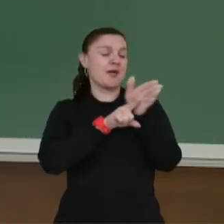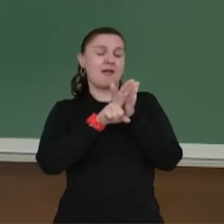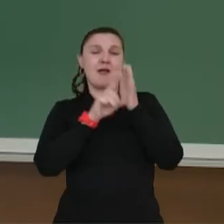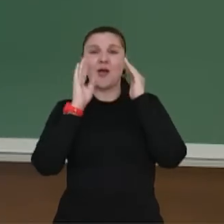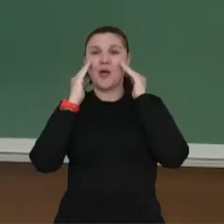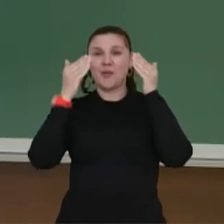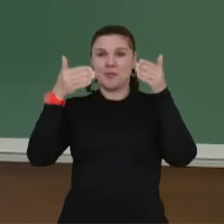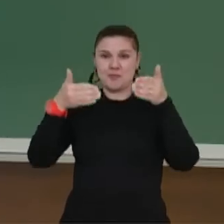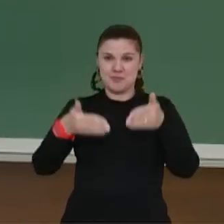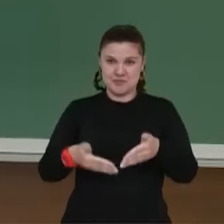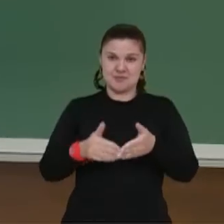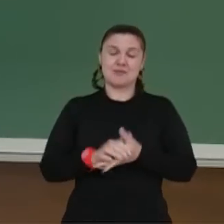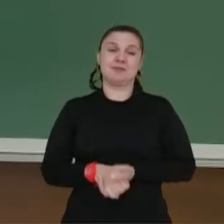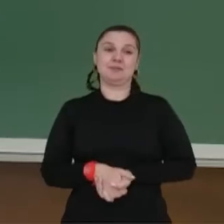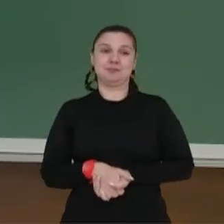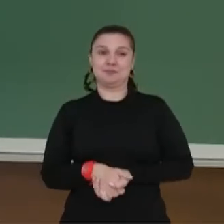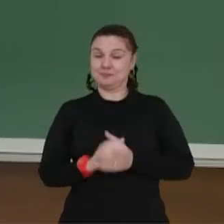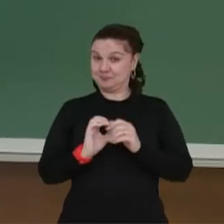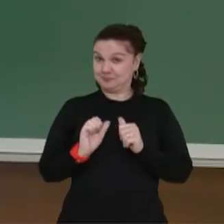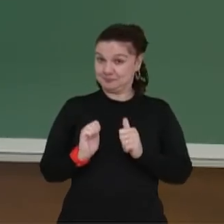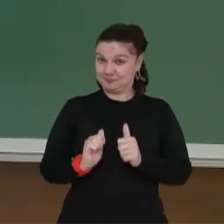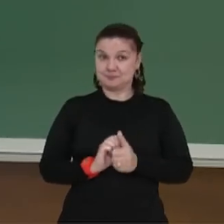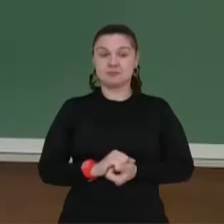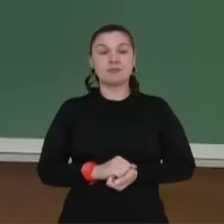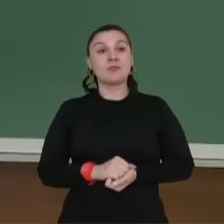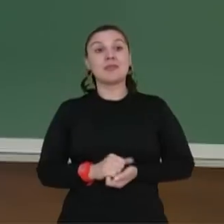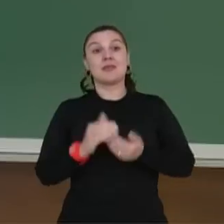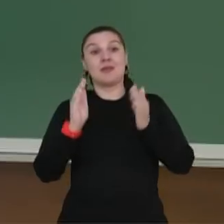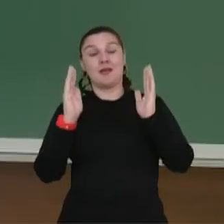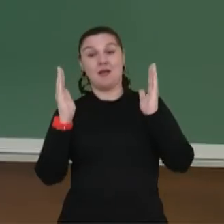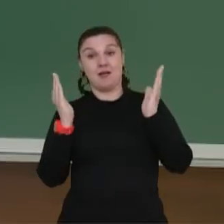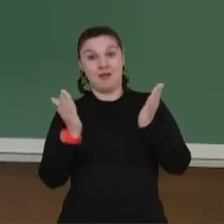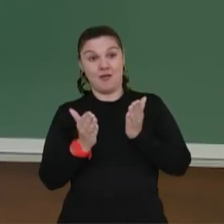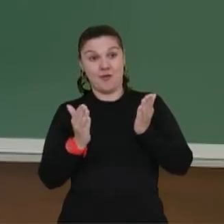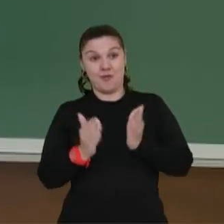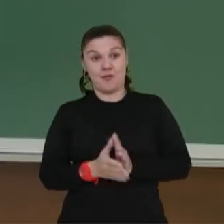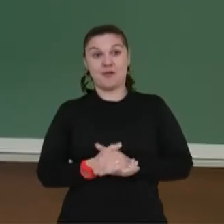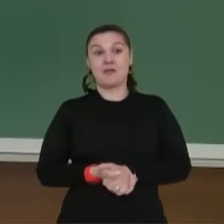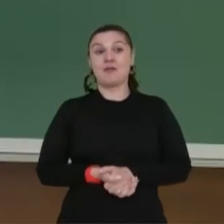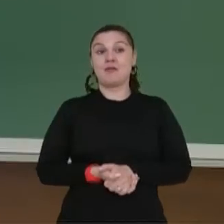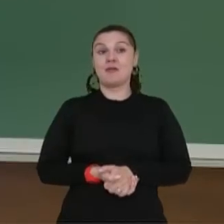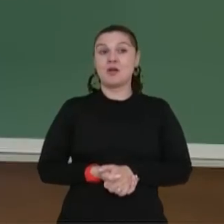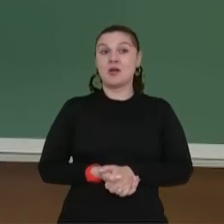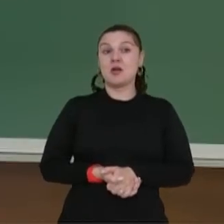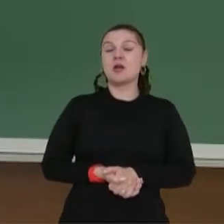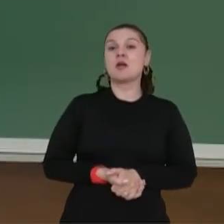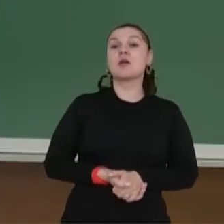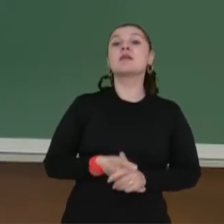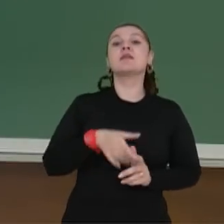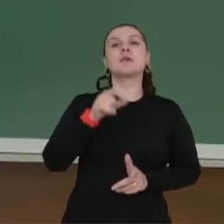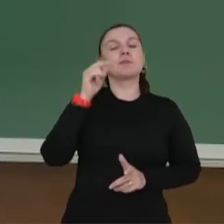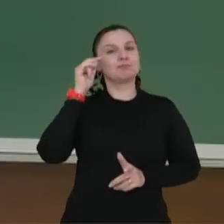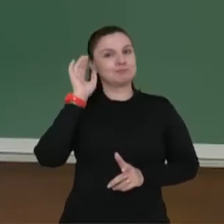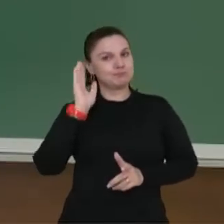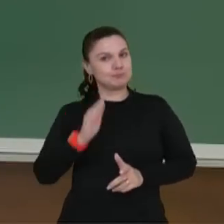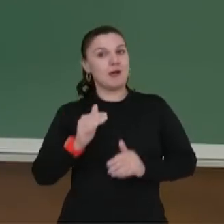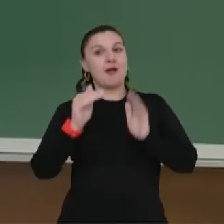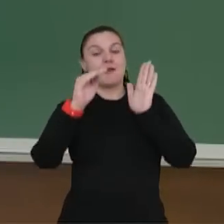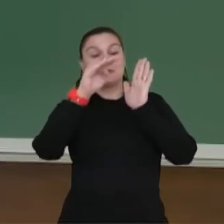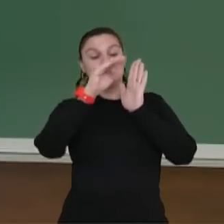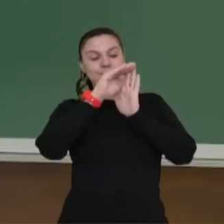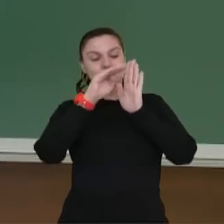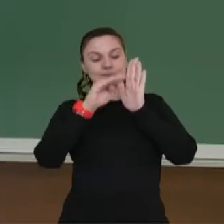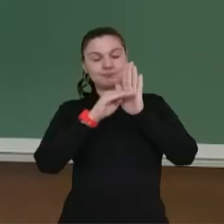favorece nenhum tipo de ordenação, certo? Agora, a ordinal não. A ordinal, ela pressupõe, ou seja,